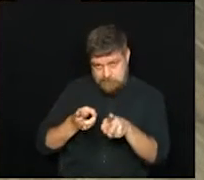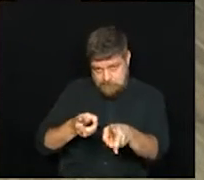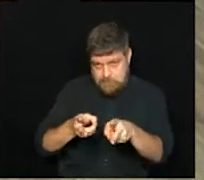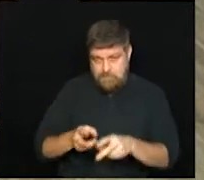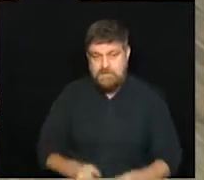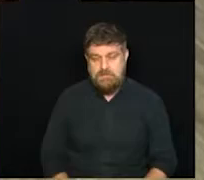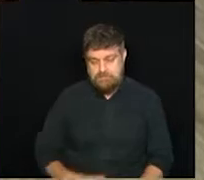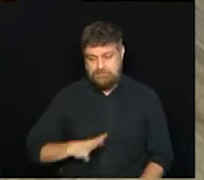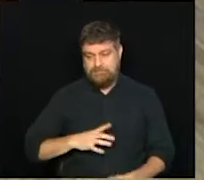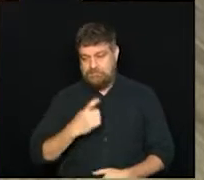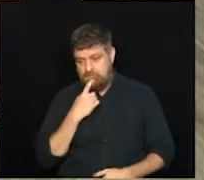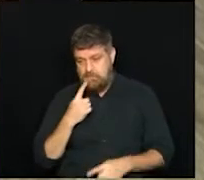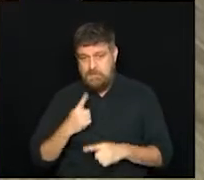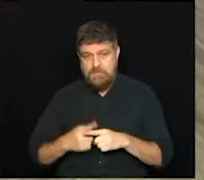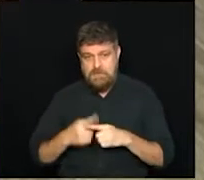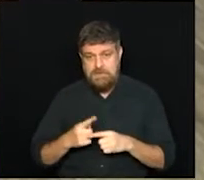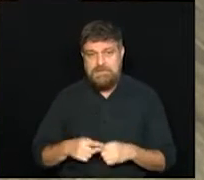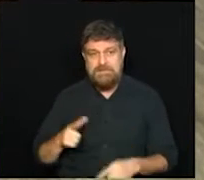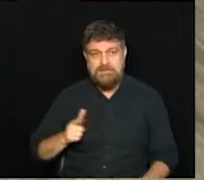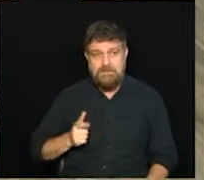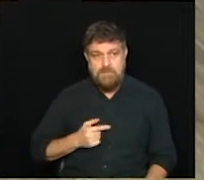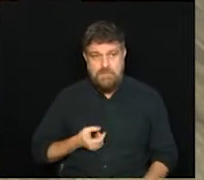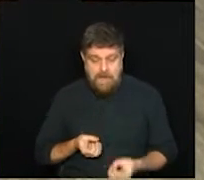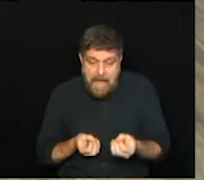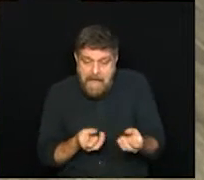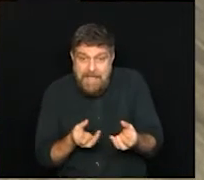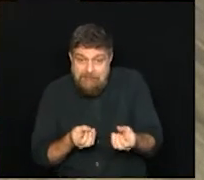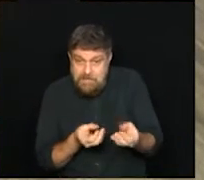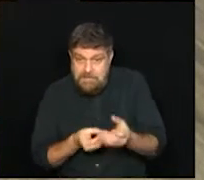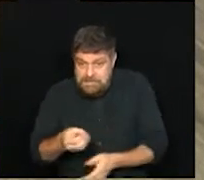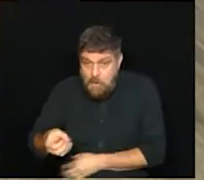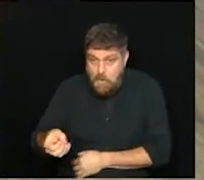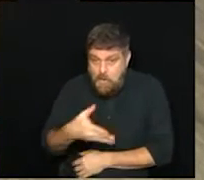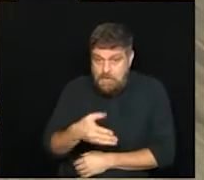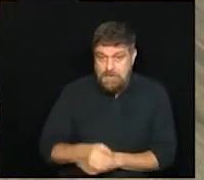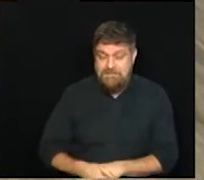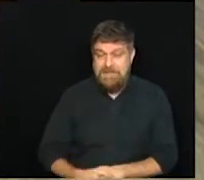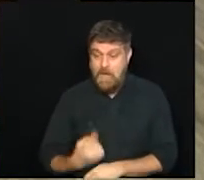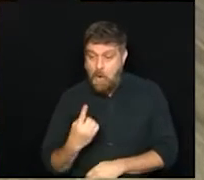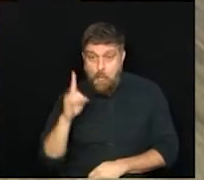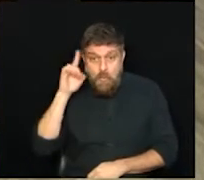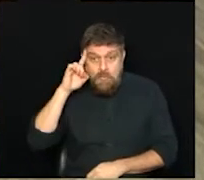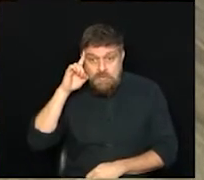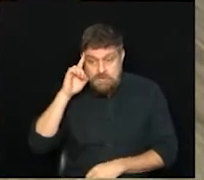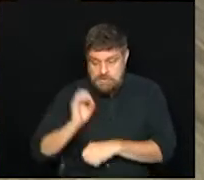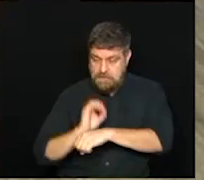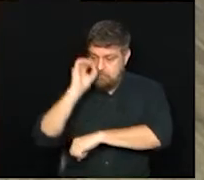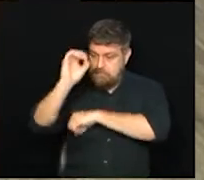de Campinas, porque, de acordo com esta última atualização, nas últimas 24 horas,